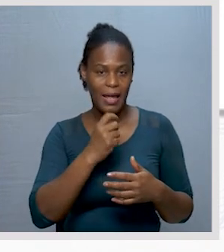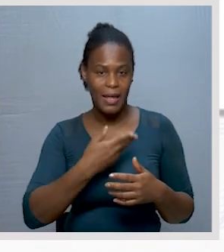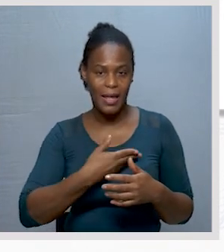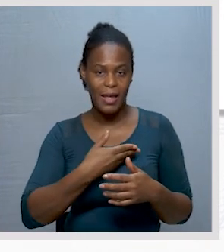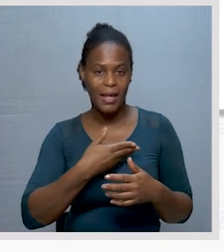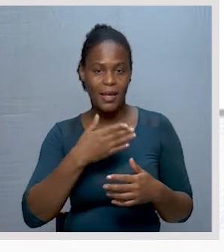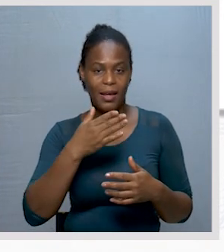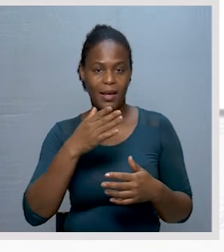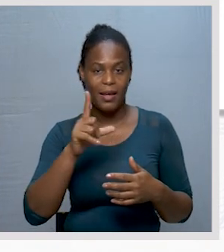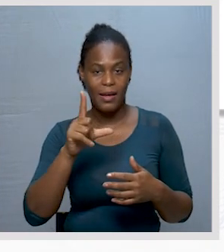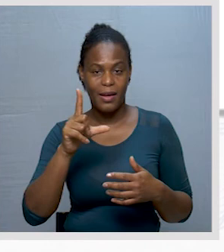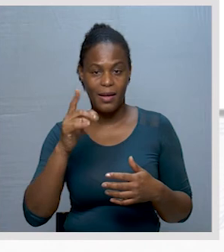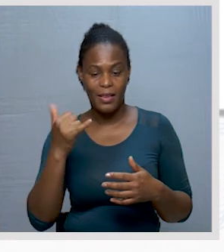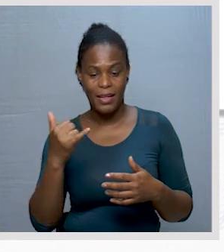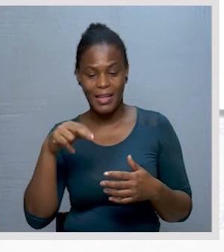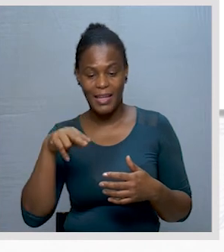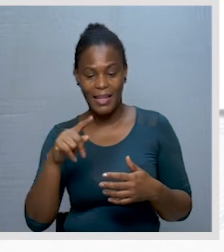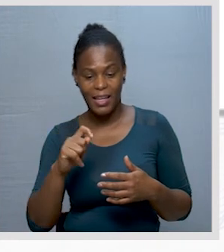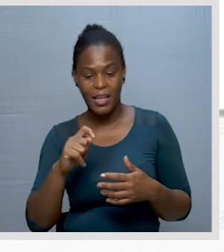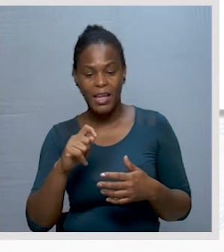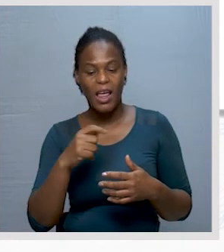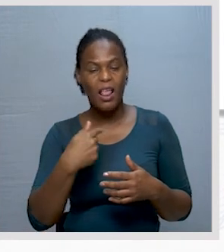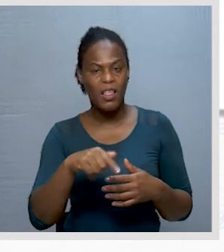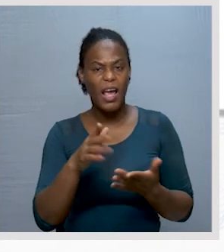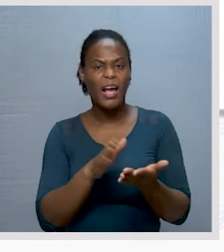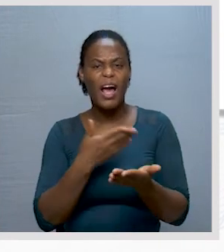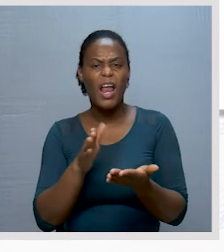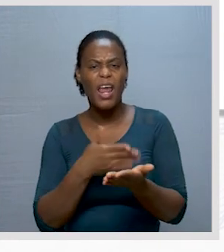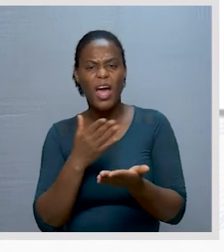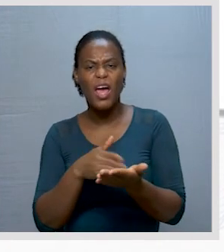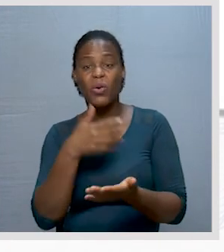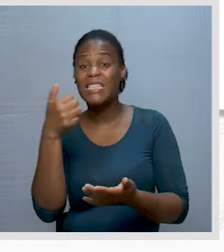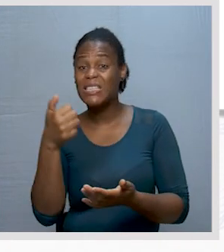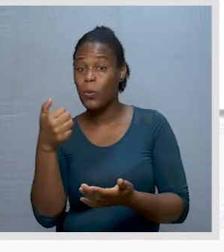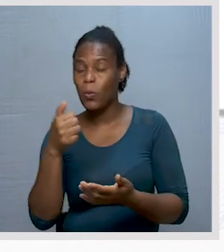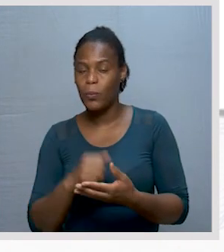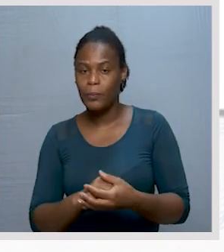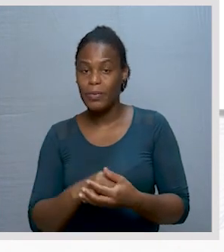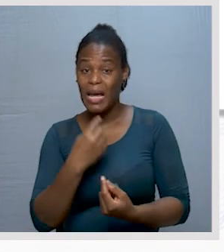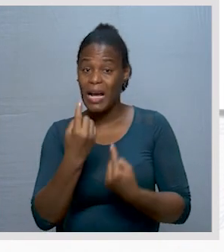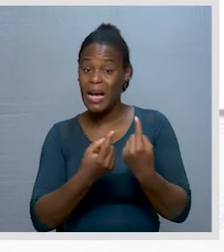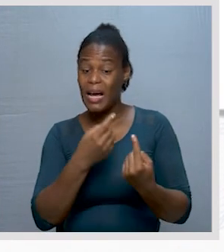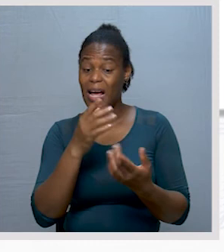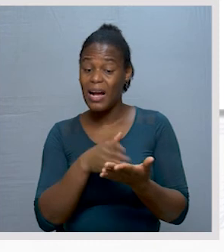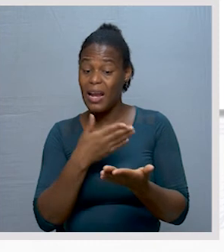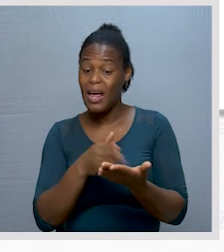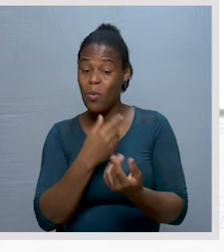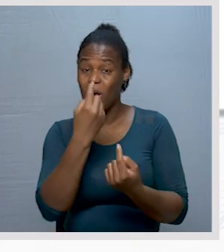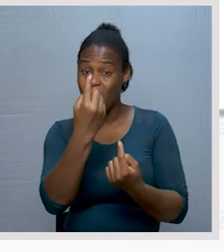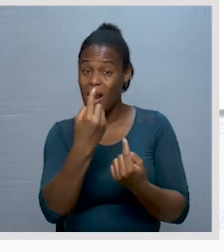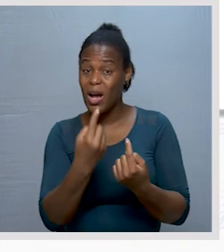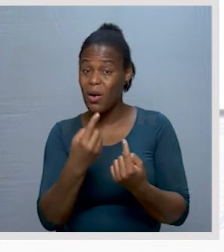Edeline tem 5 cadernos. Cada caderno tem 50 folhas. A